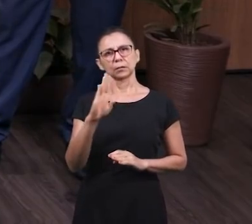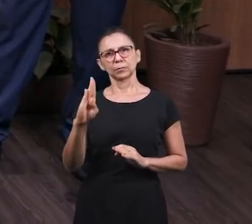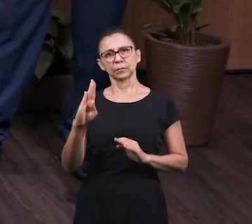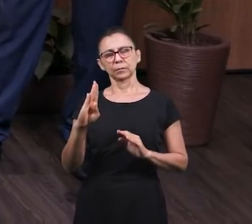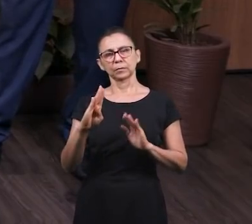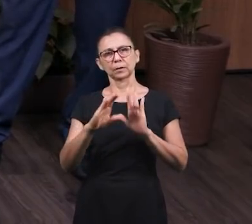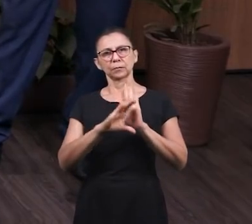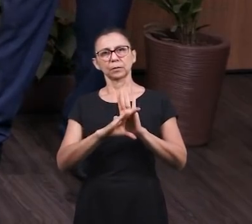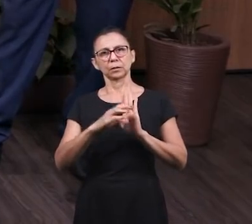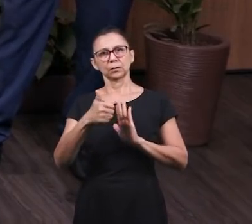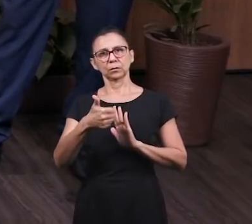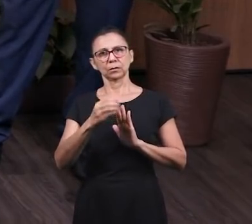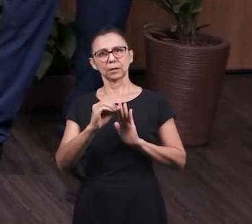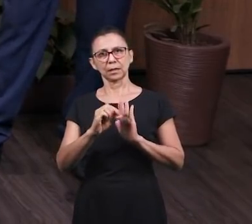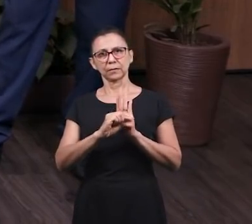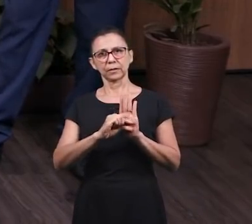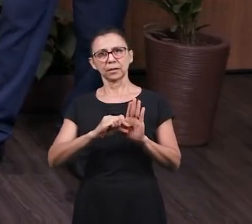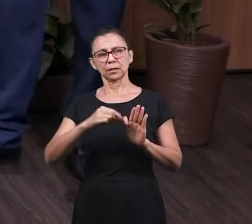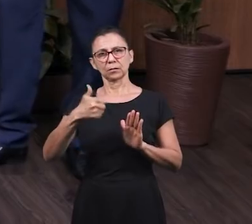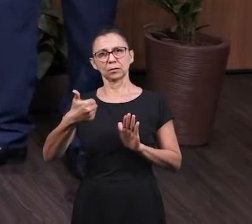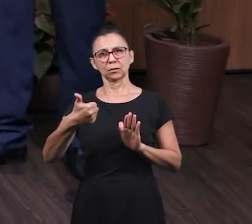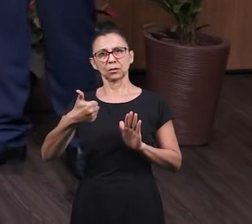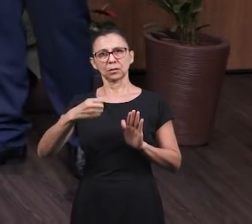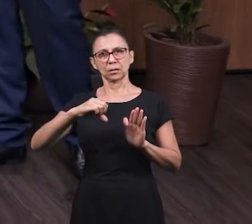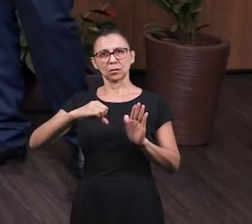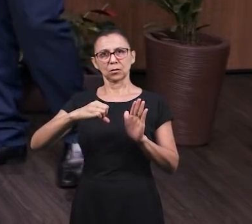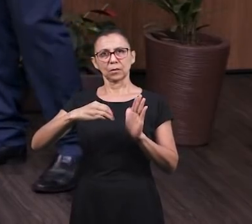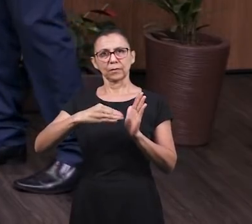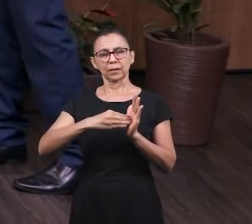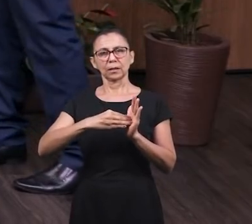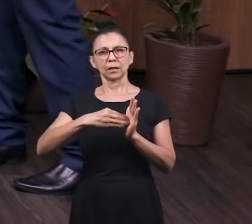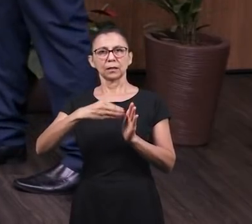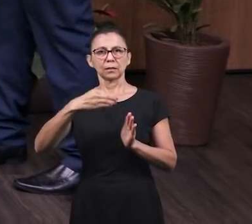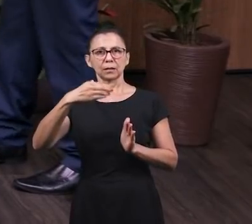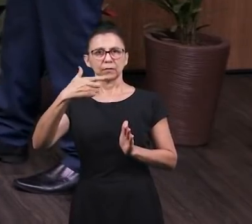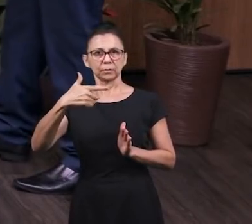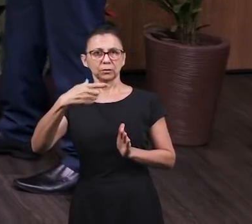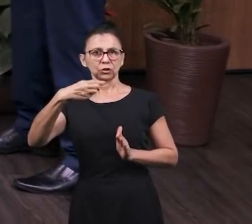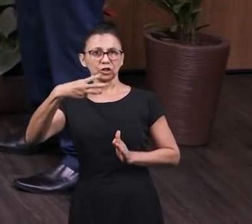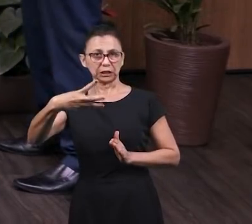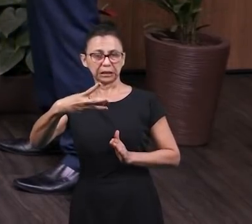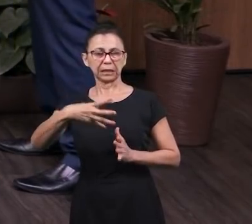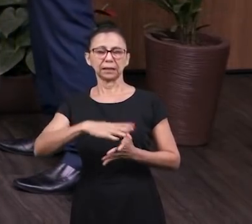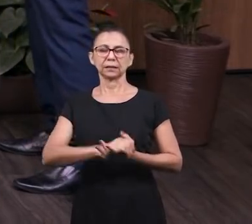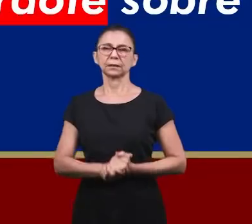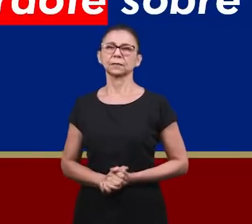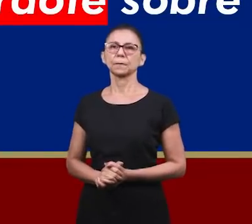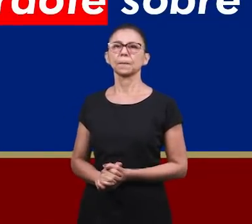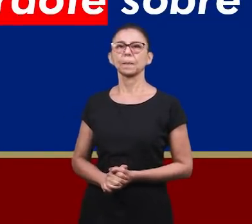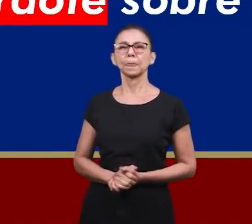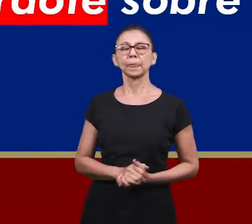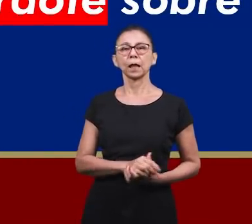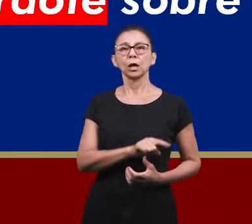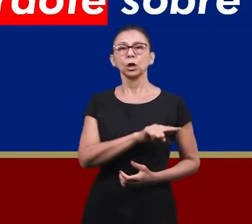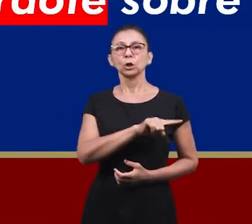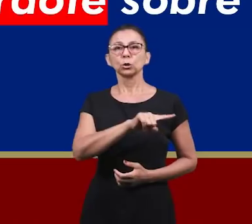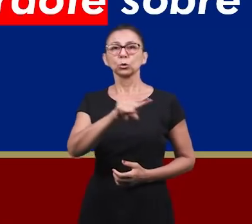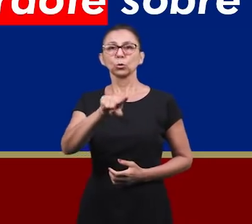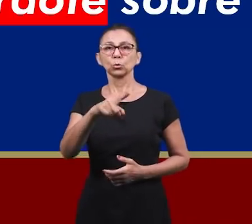Hebreus capítulo 10, 19 a 23. Diz assim: tendo, pois,